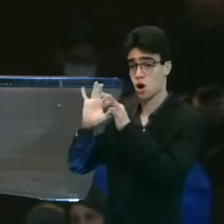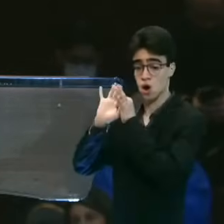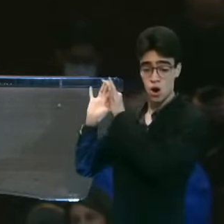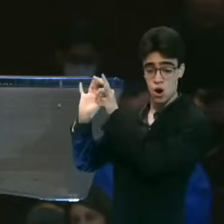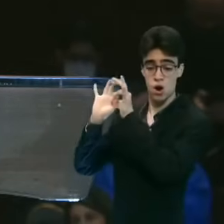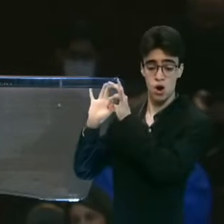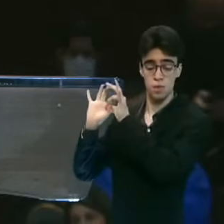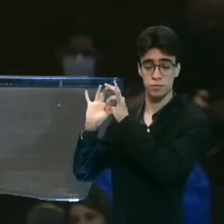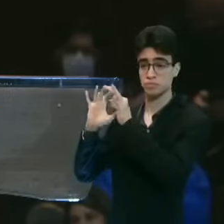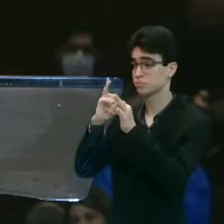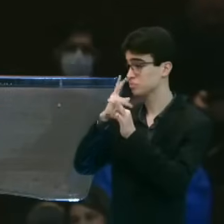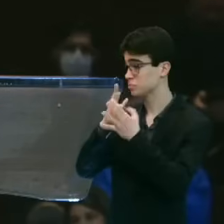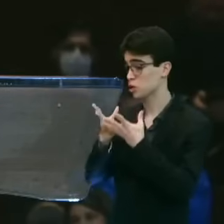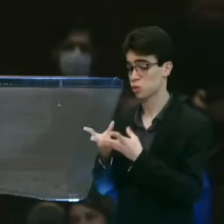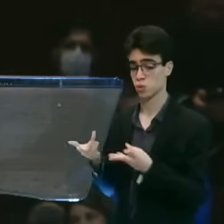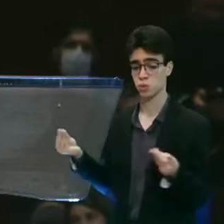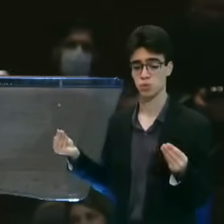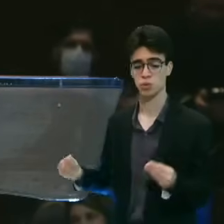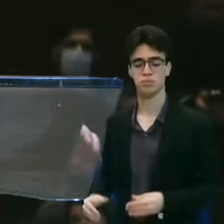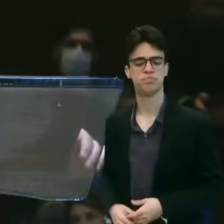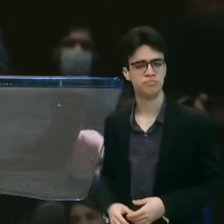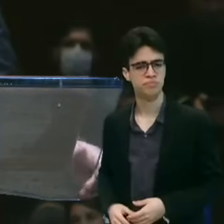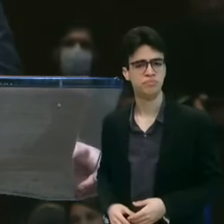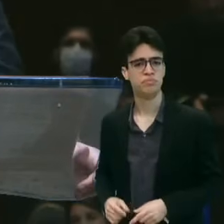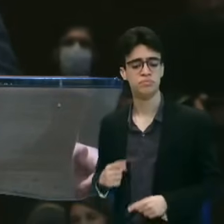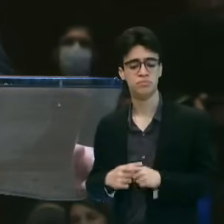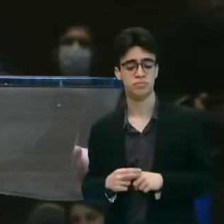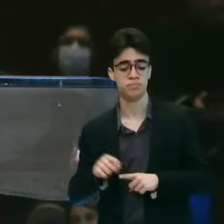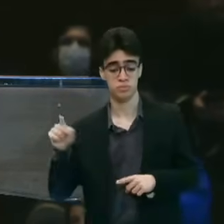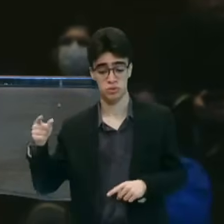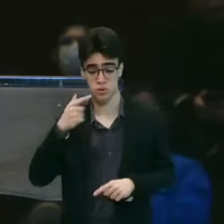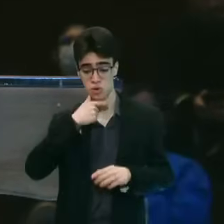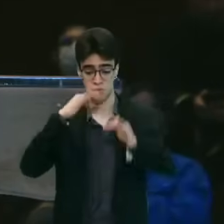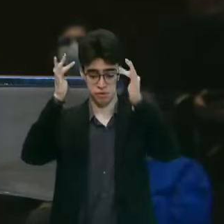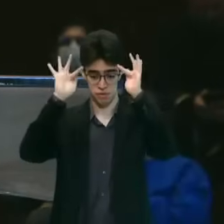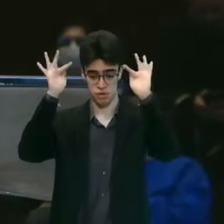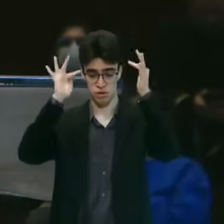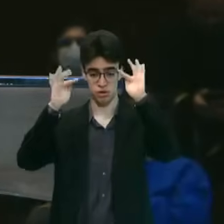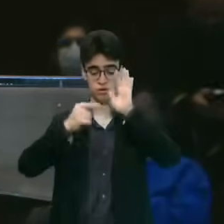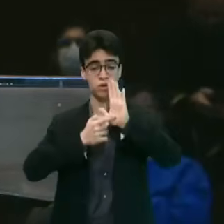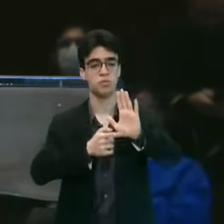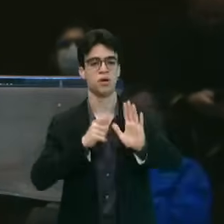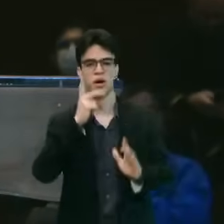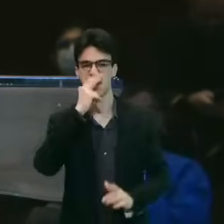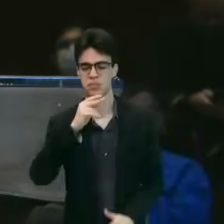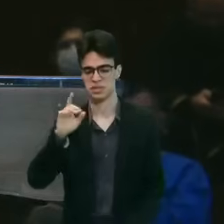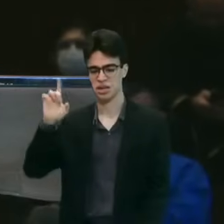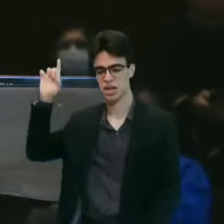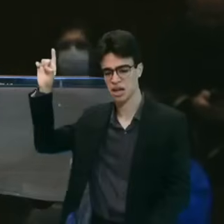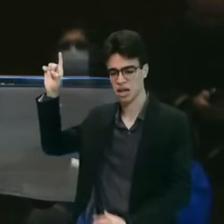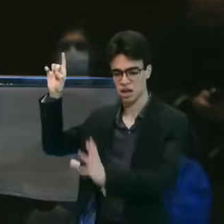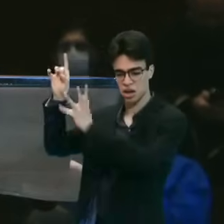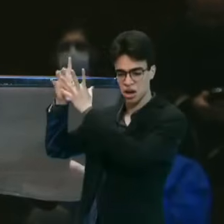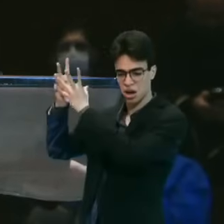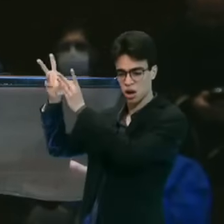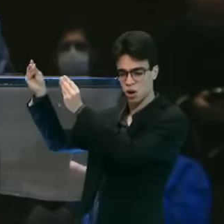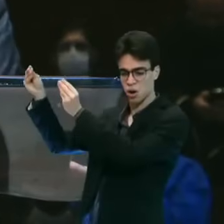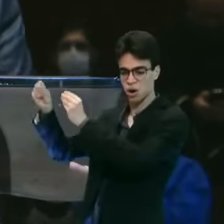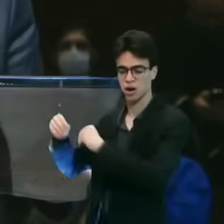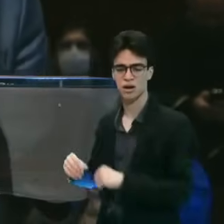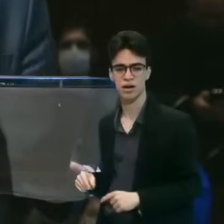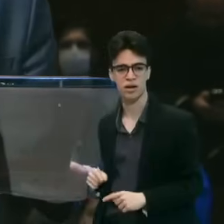morre. É interessante que Nietzsche vai dizer que Deus morre. Então um dos princípios